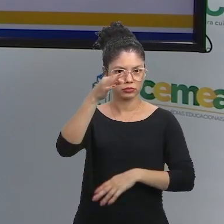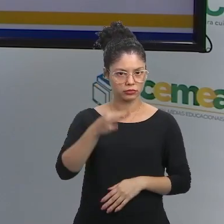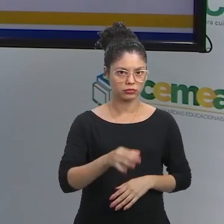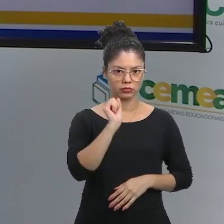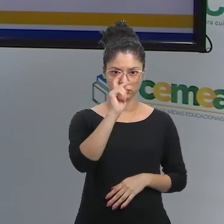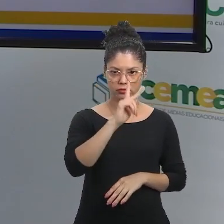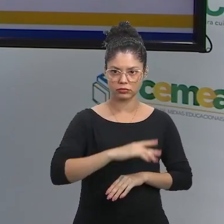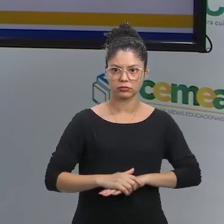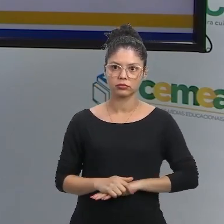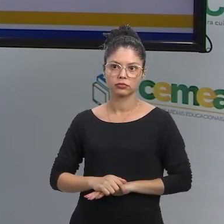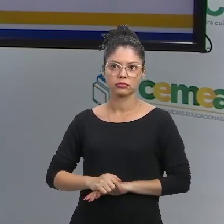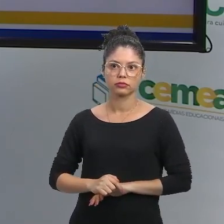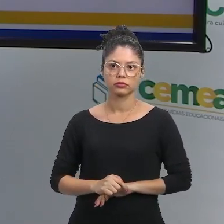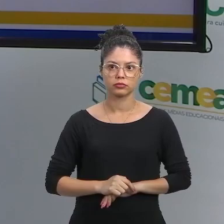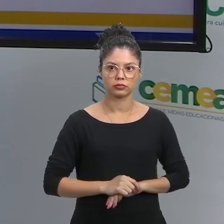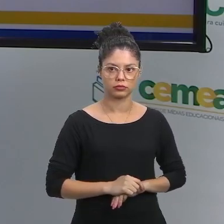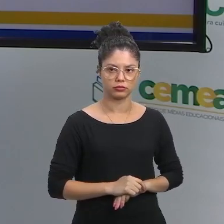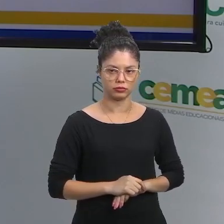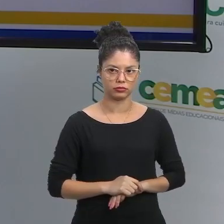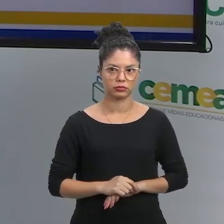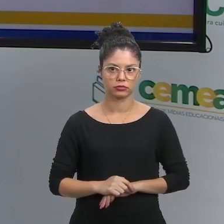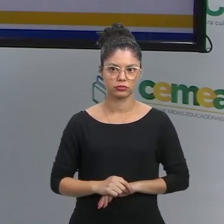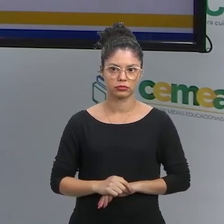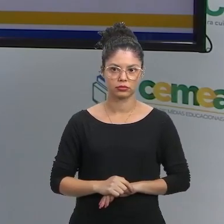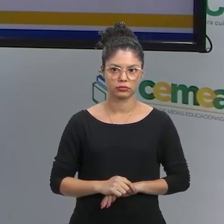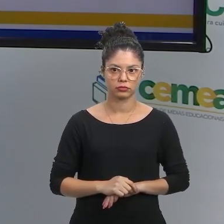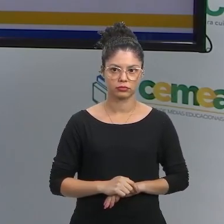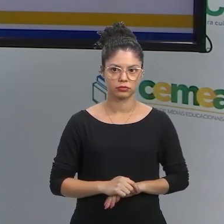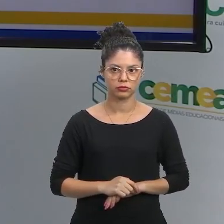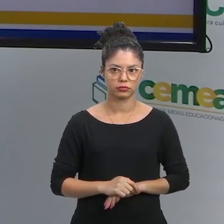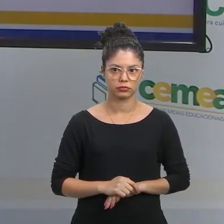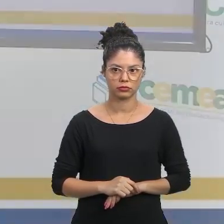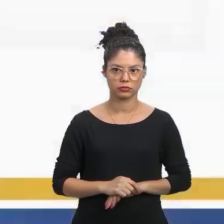Então, vamos avançar para o próximo modelo.